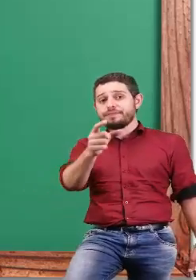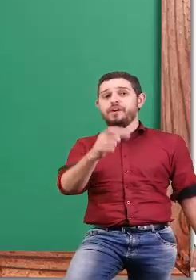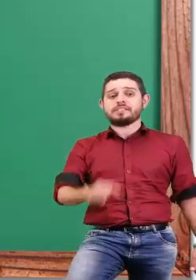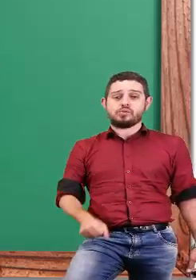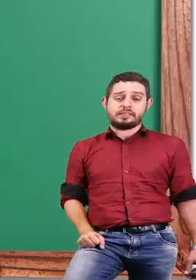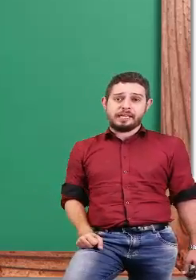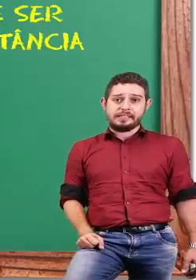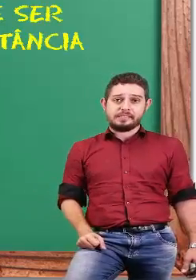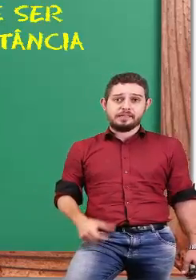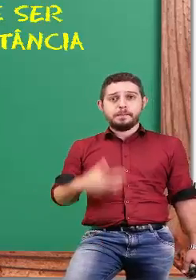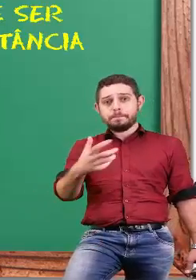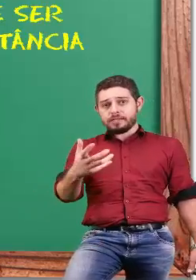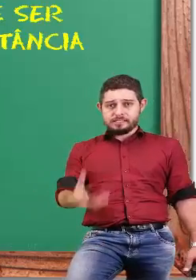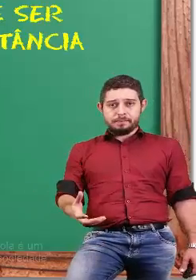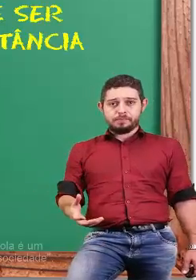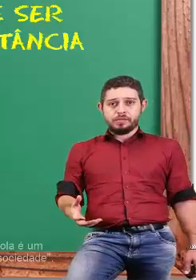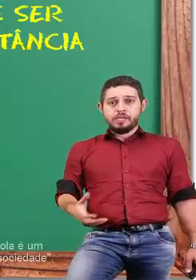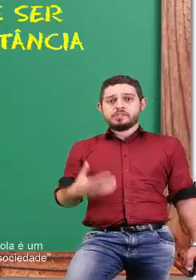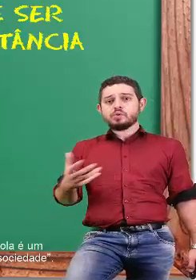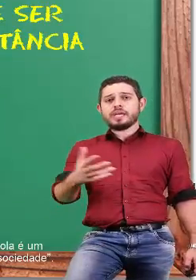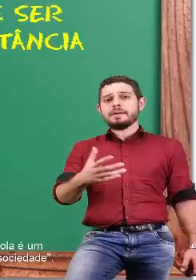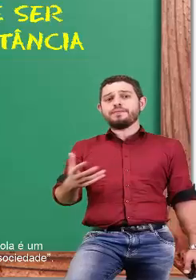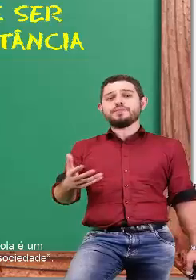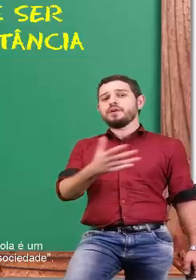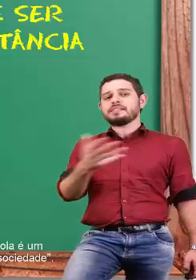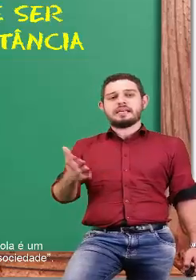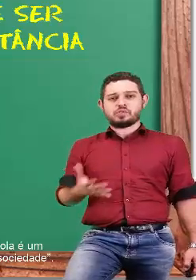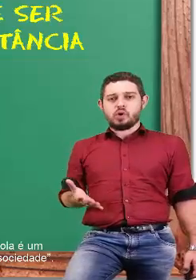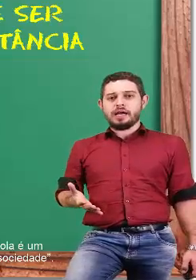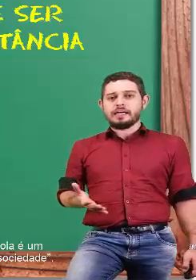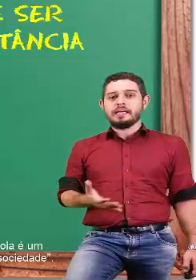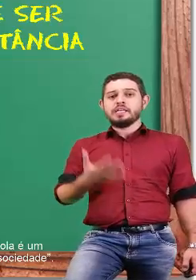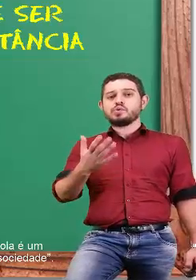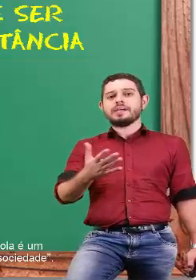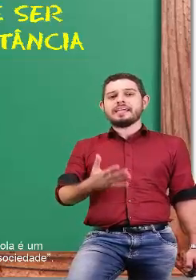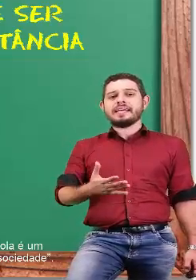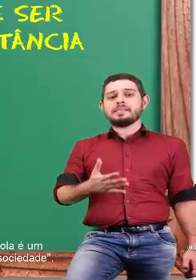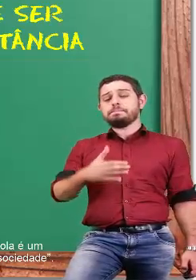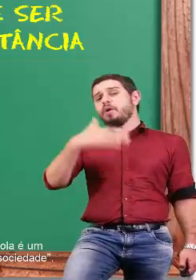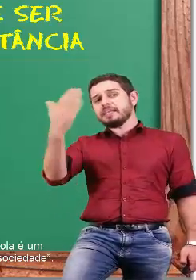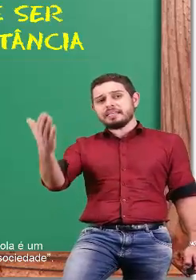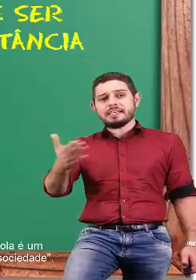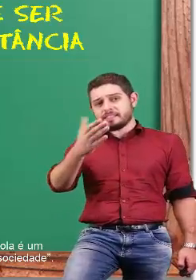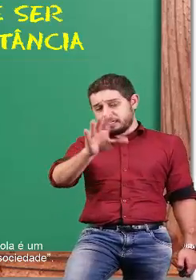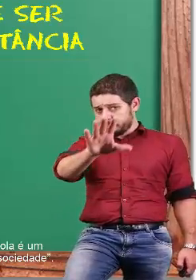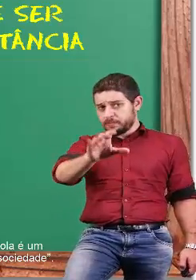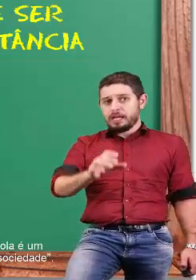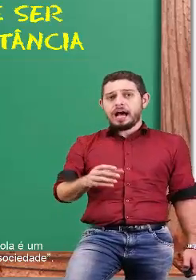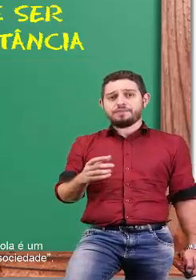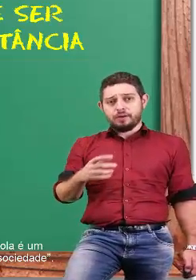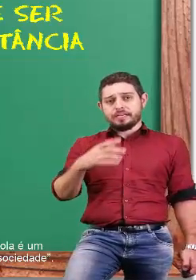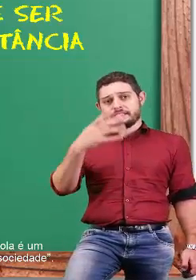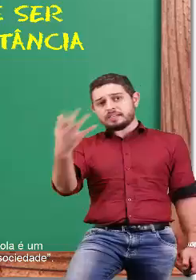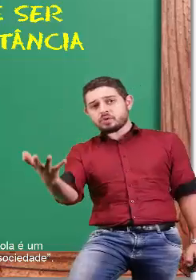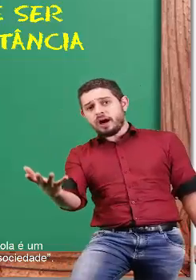motivos que reforçam sua tese. Por exemplo, se o tema for violência na escola, sua tese poderia ser: